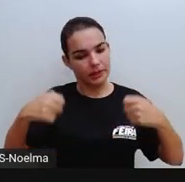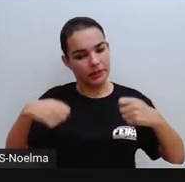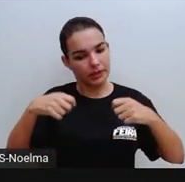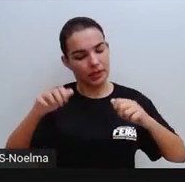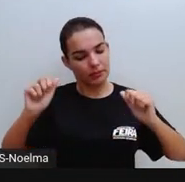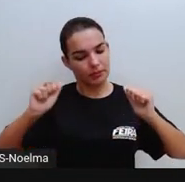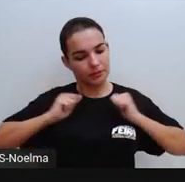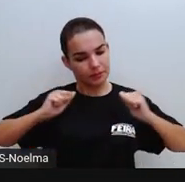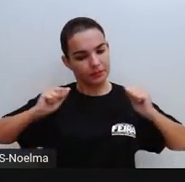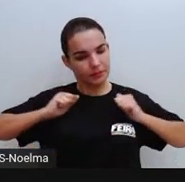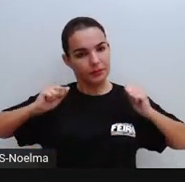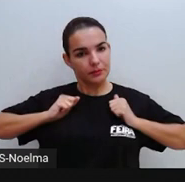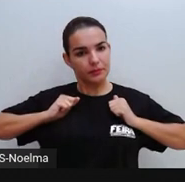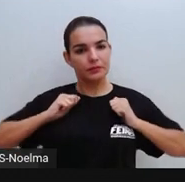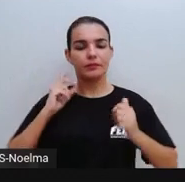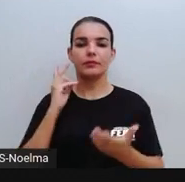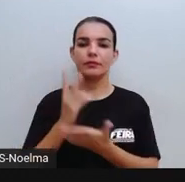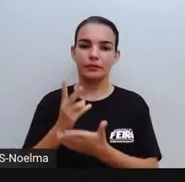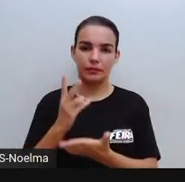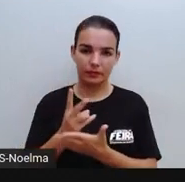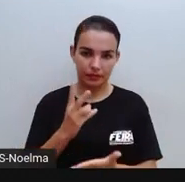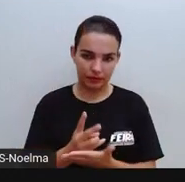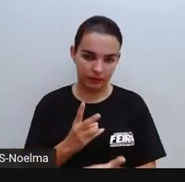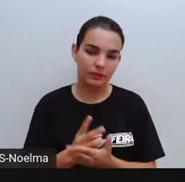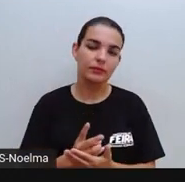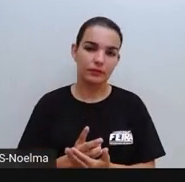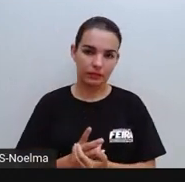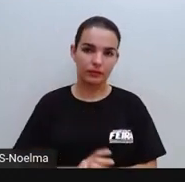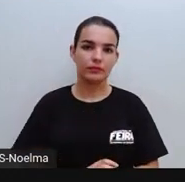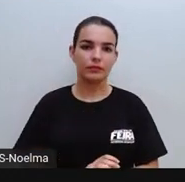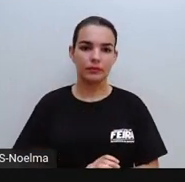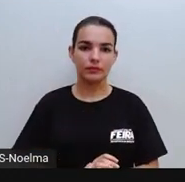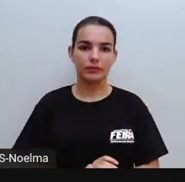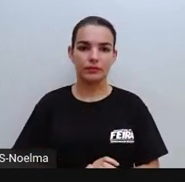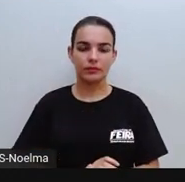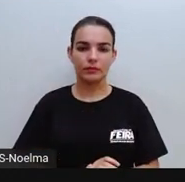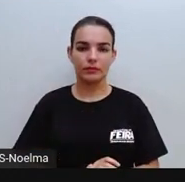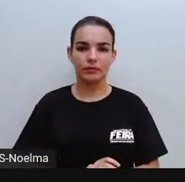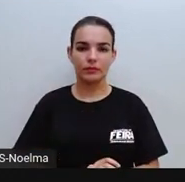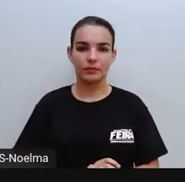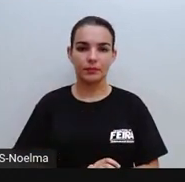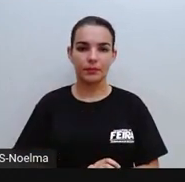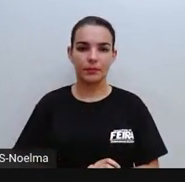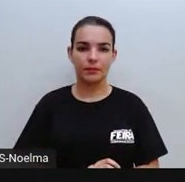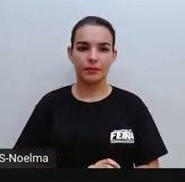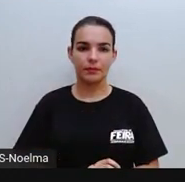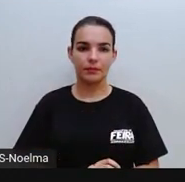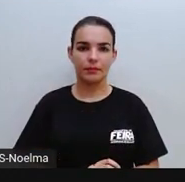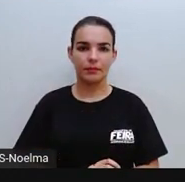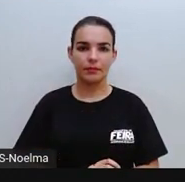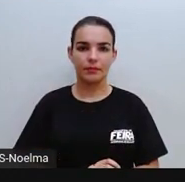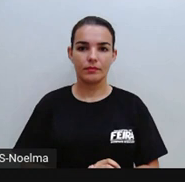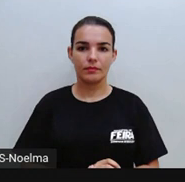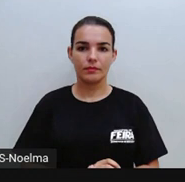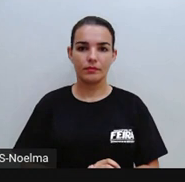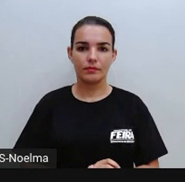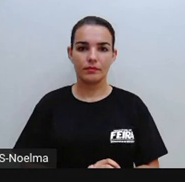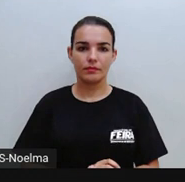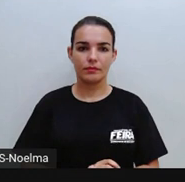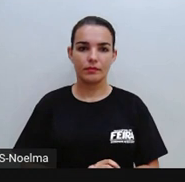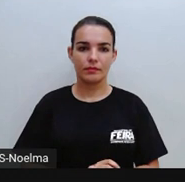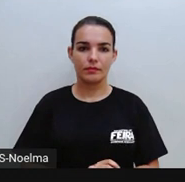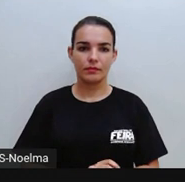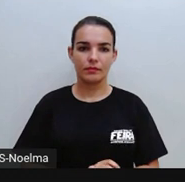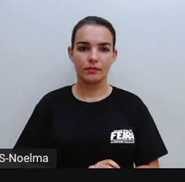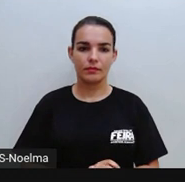ficar do lado de ninguém achar que uma pessoa né Tá certo ou tá errado ali quando eu tiver falando com a pessoa que tá me assistindo